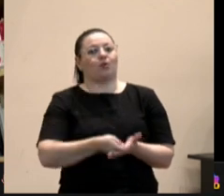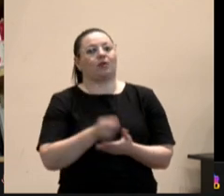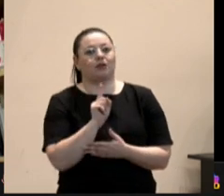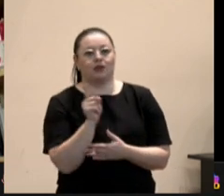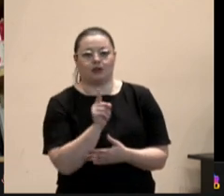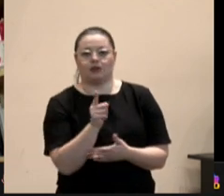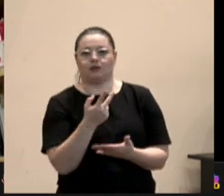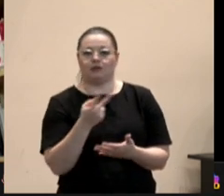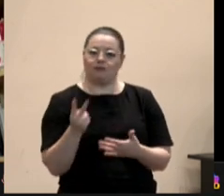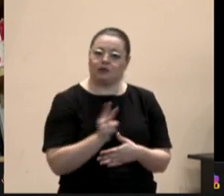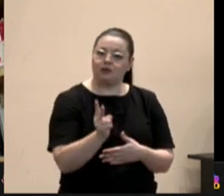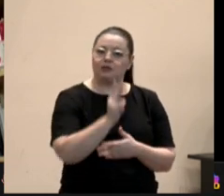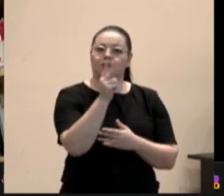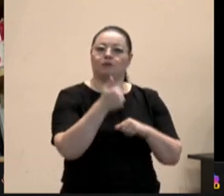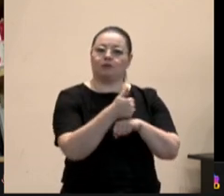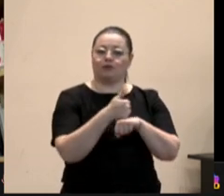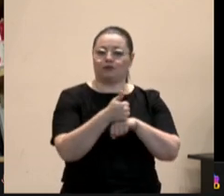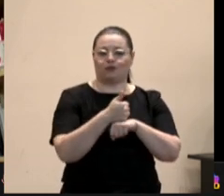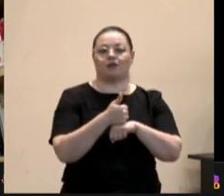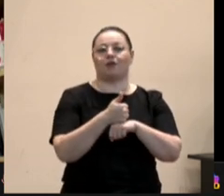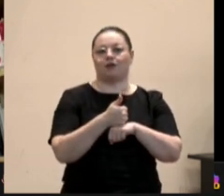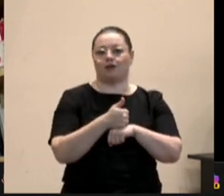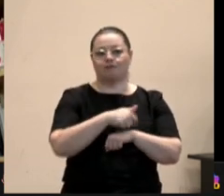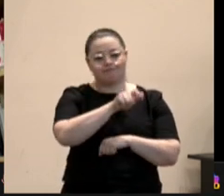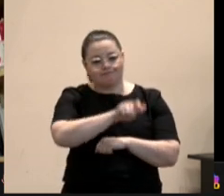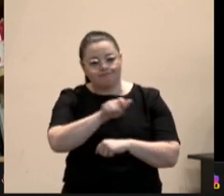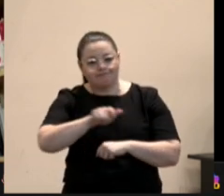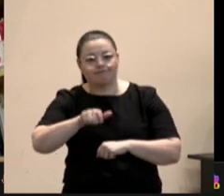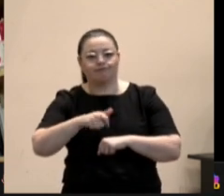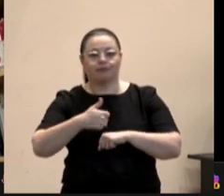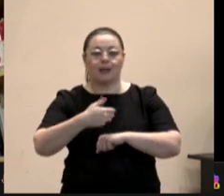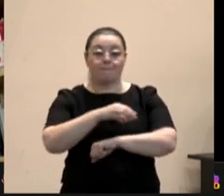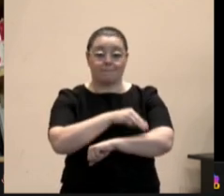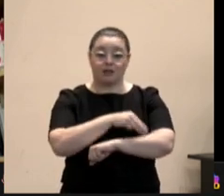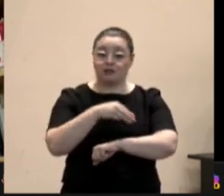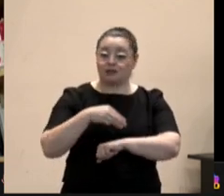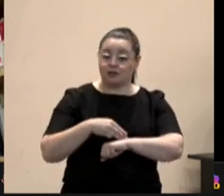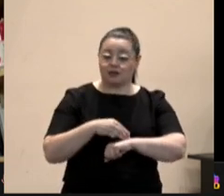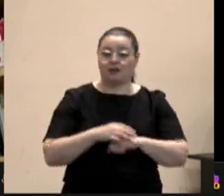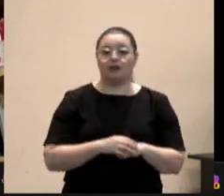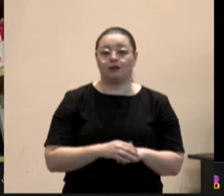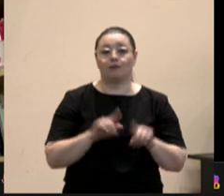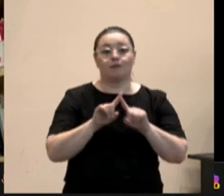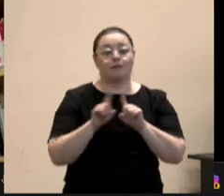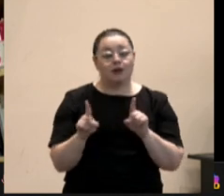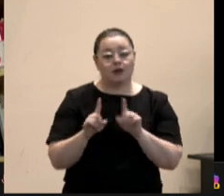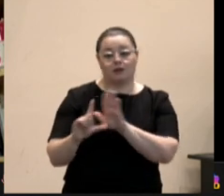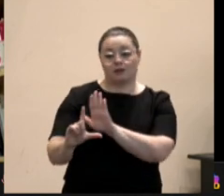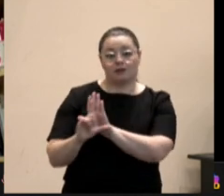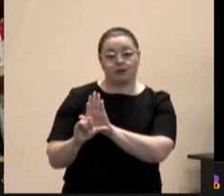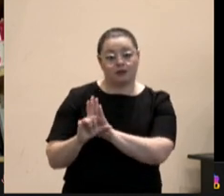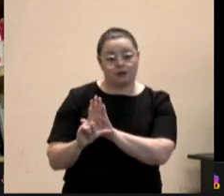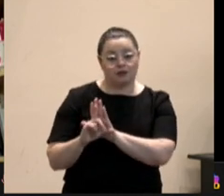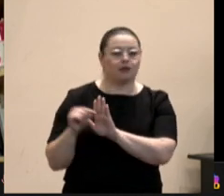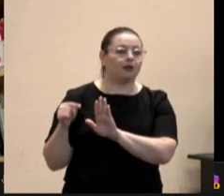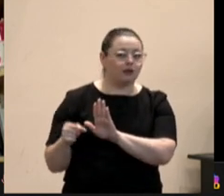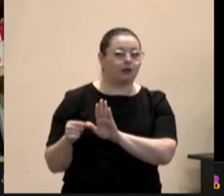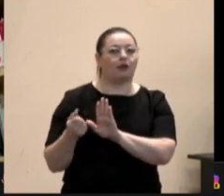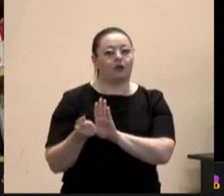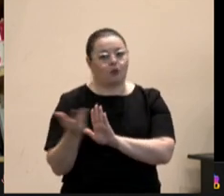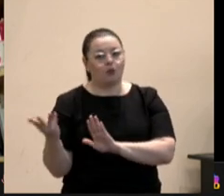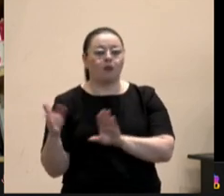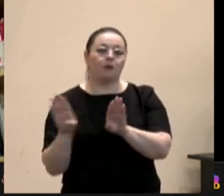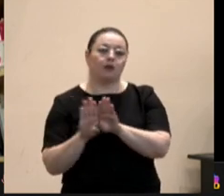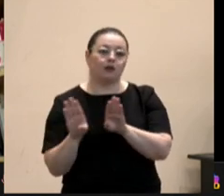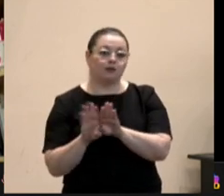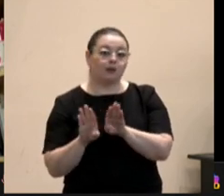dos profissionais do magistério, nas legislações, em boa parte, e no discurso, há